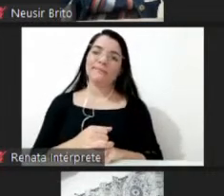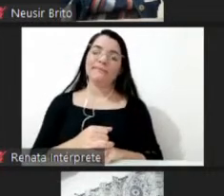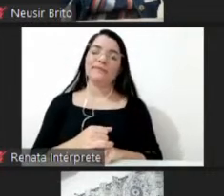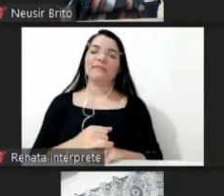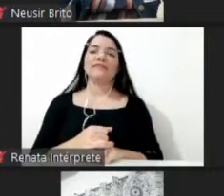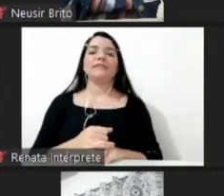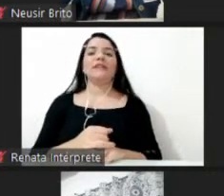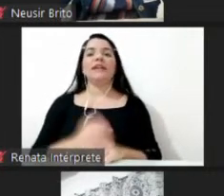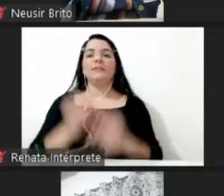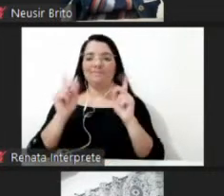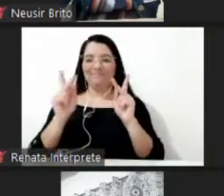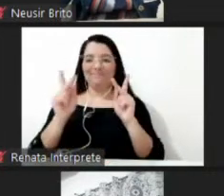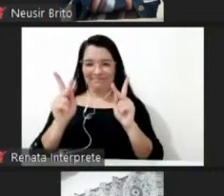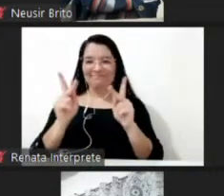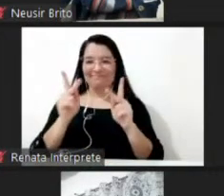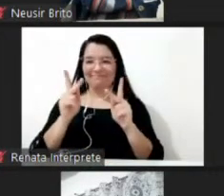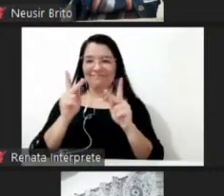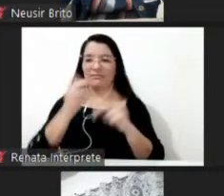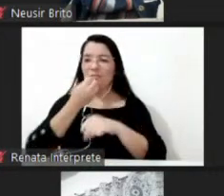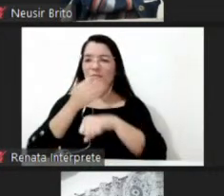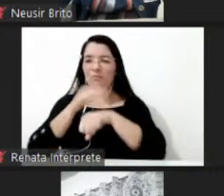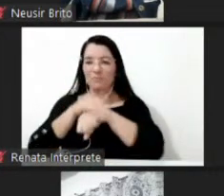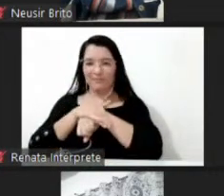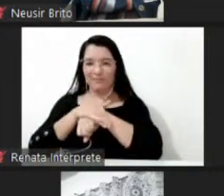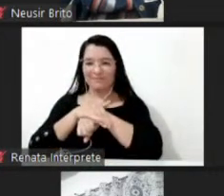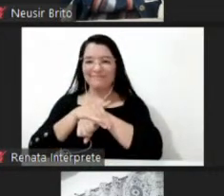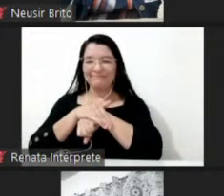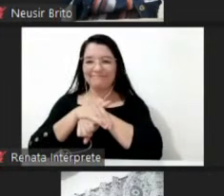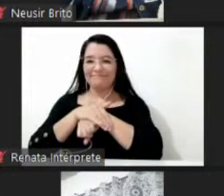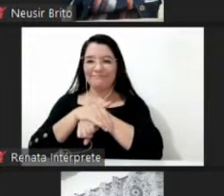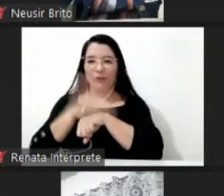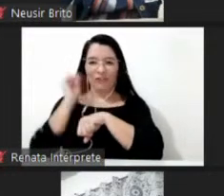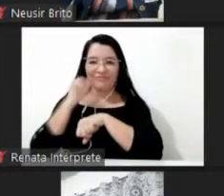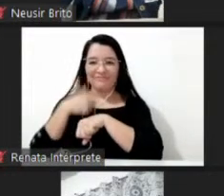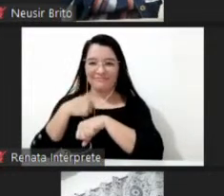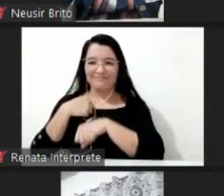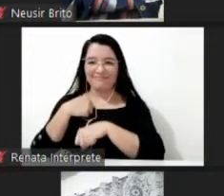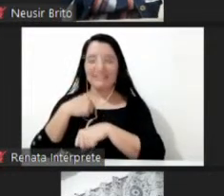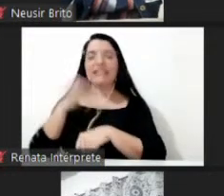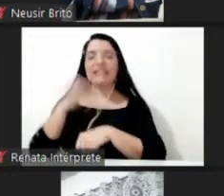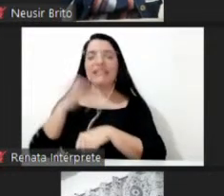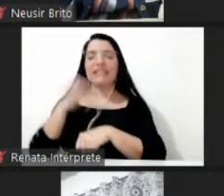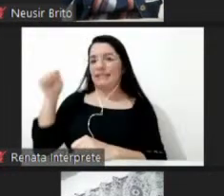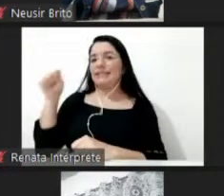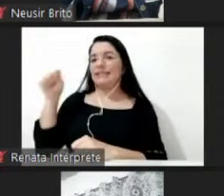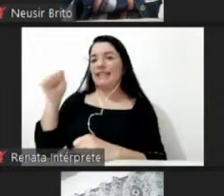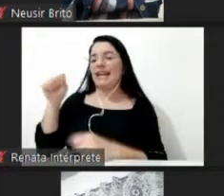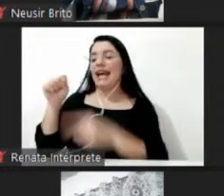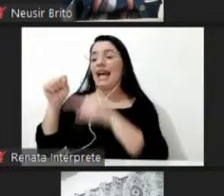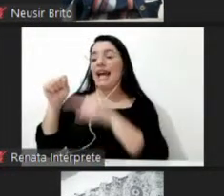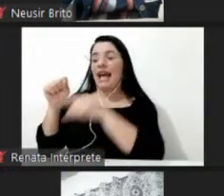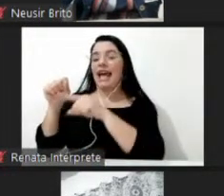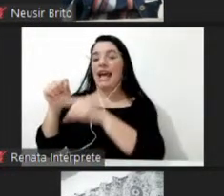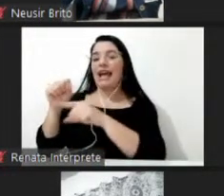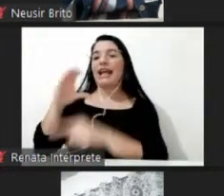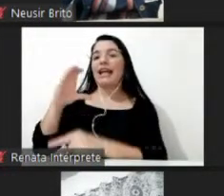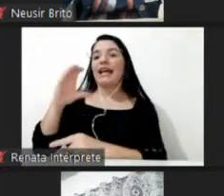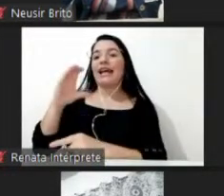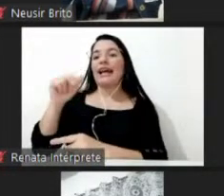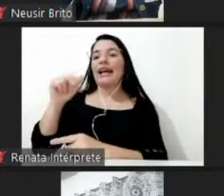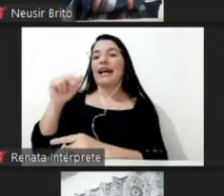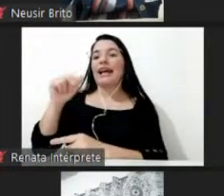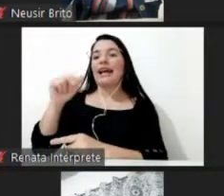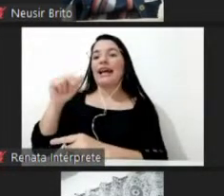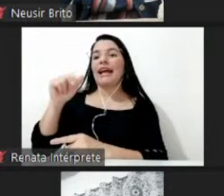Ok, boa noite. Está me ouvindo? Estou te ouvindo. Senhora Jovelina é capelã prisional, né, representante